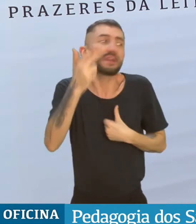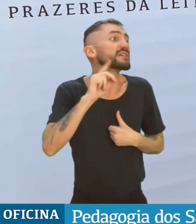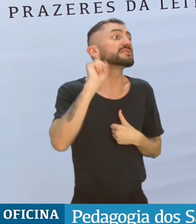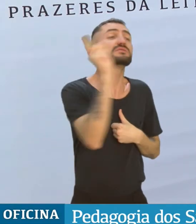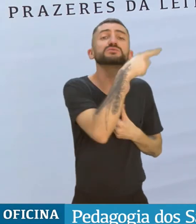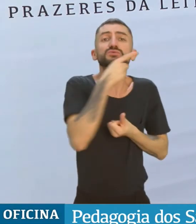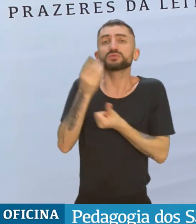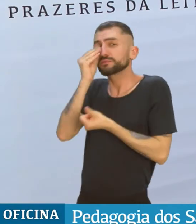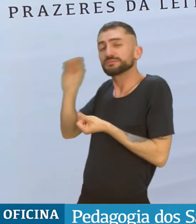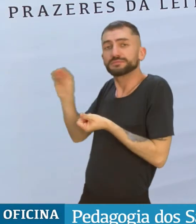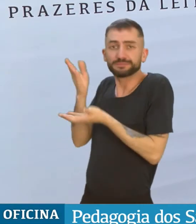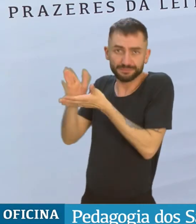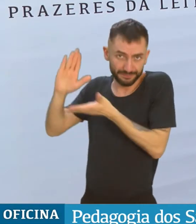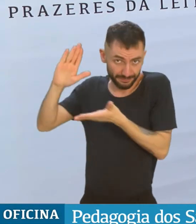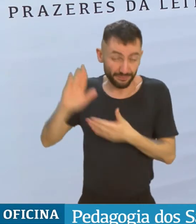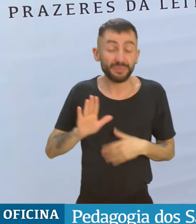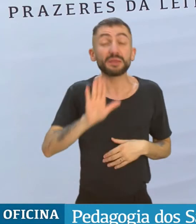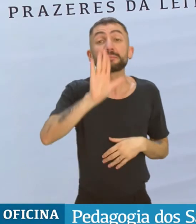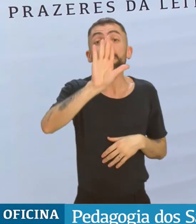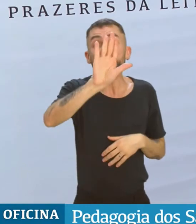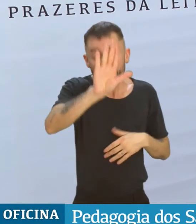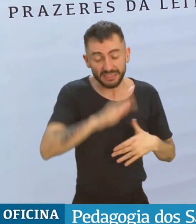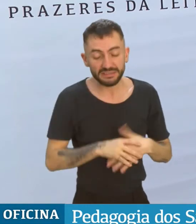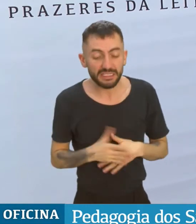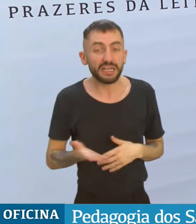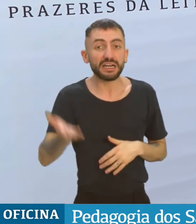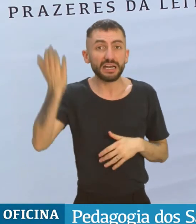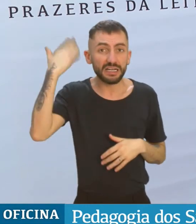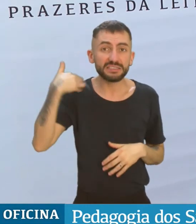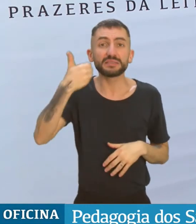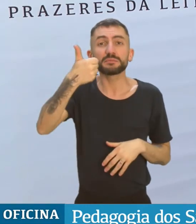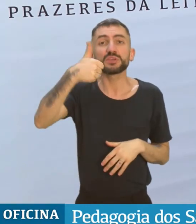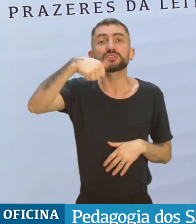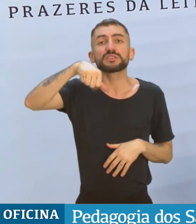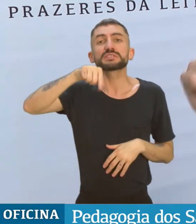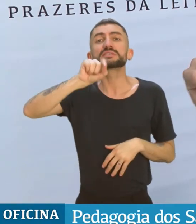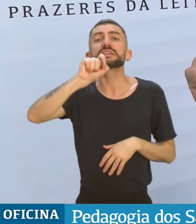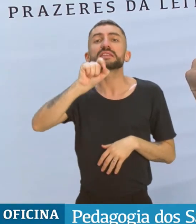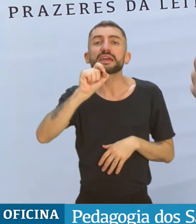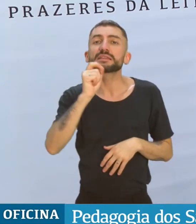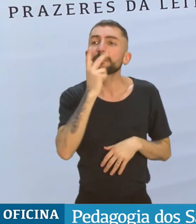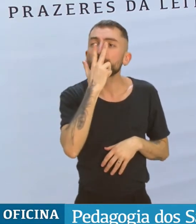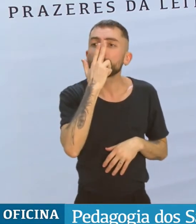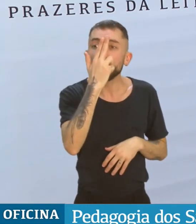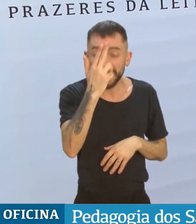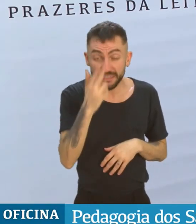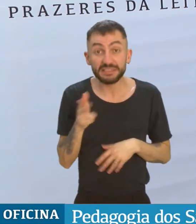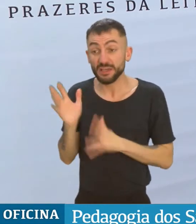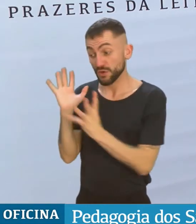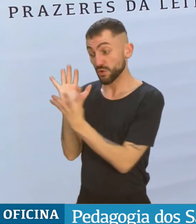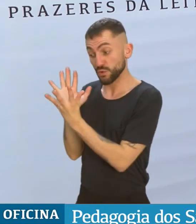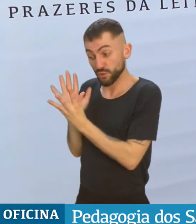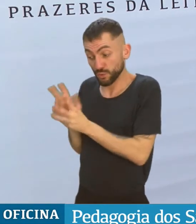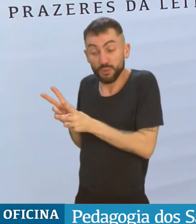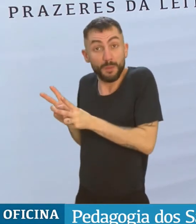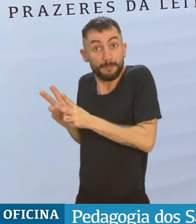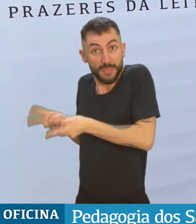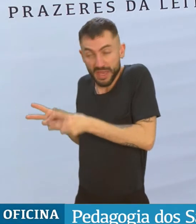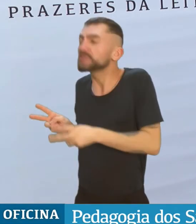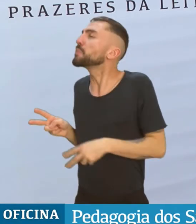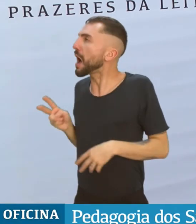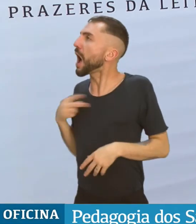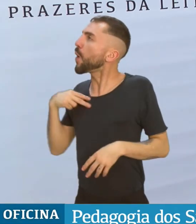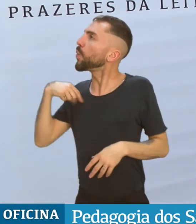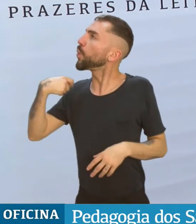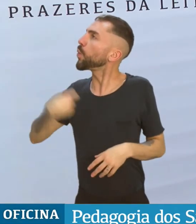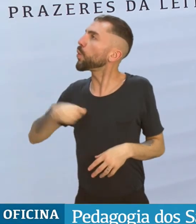E eu posso estar enganado, mas era mais uma atribuição de fora de poesia marginal do que eles talvez se tomarem para